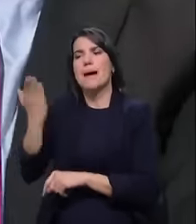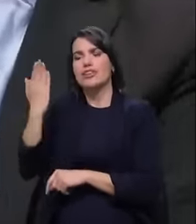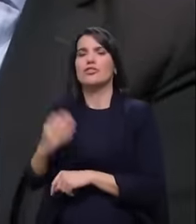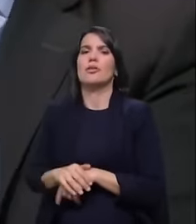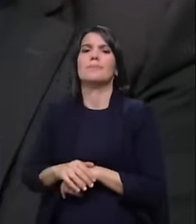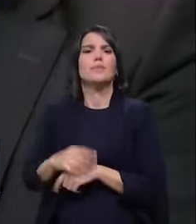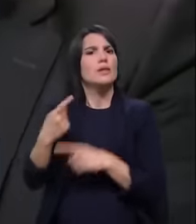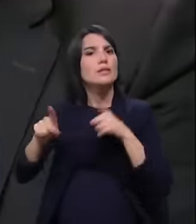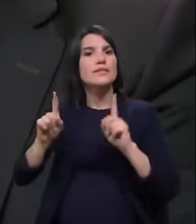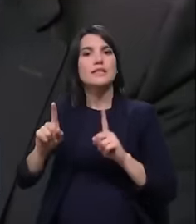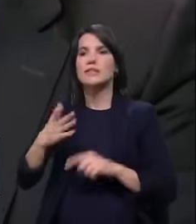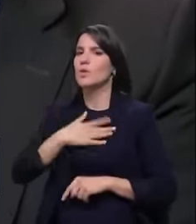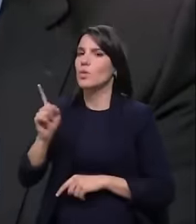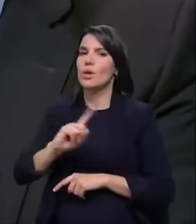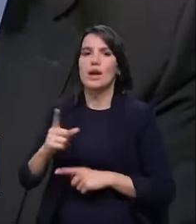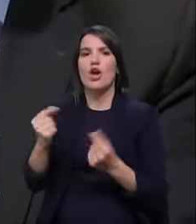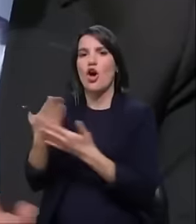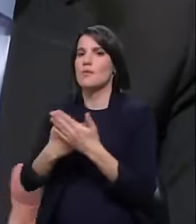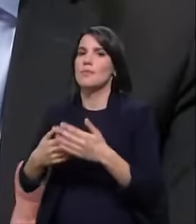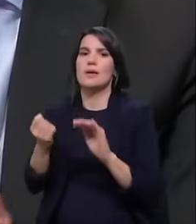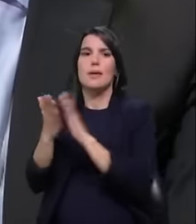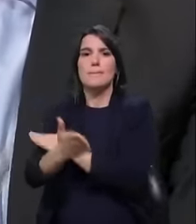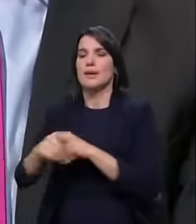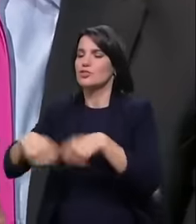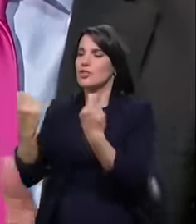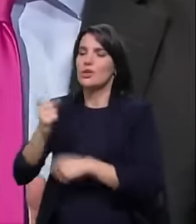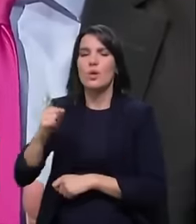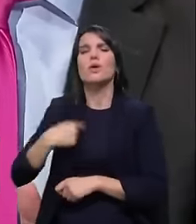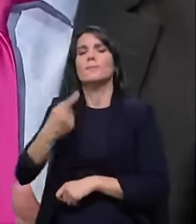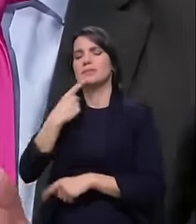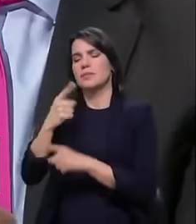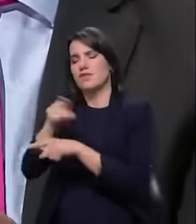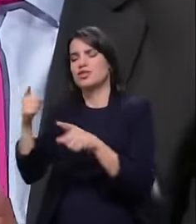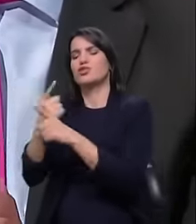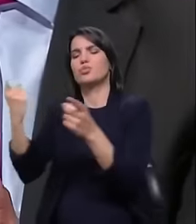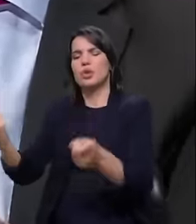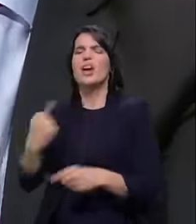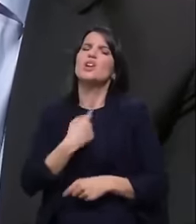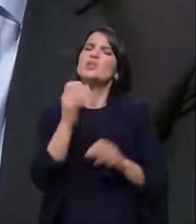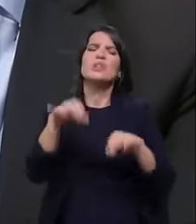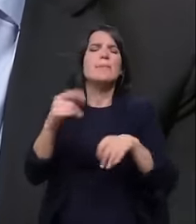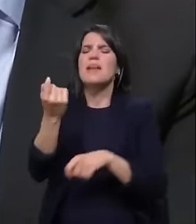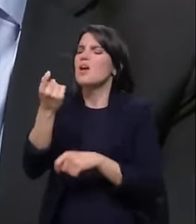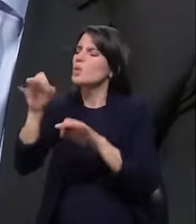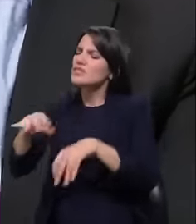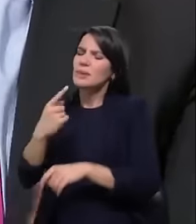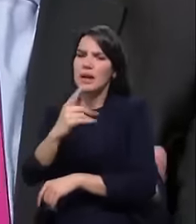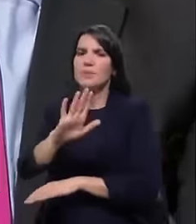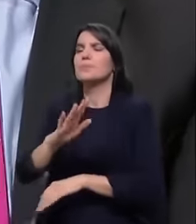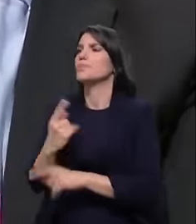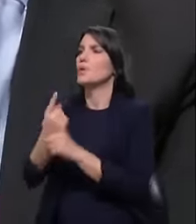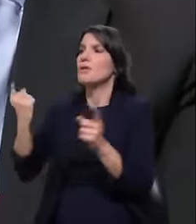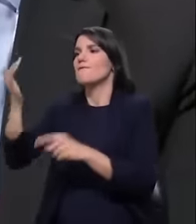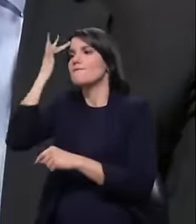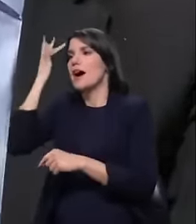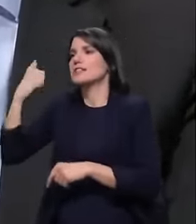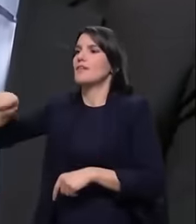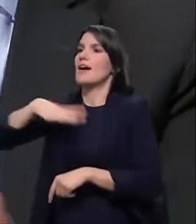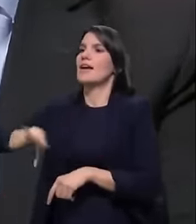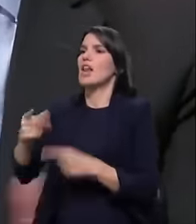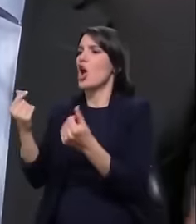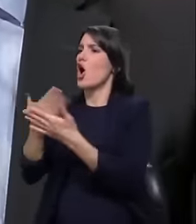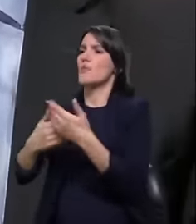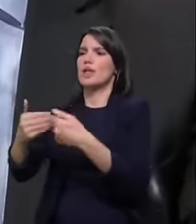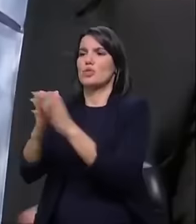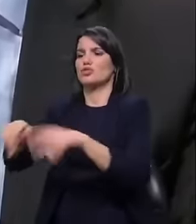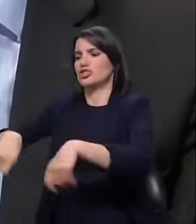É que nós não queremos destruir a economia e o emprego. Vocês querem, já sabemos porquê. André Ventura, deixa-me só terminar. Está com muito só terminar. Mais tempo, tem que equilibrar. Vocês querem, porque é fácil, vocês querem destruir a economia